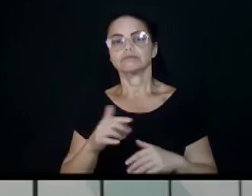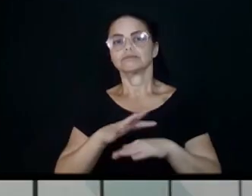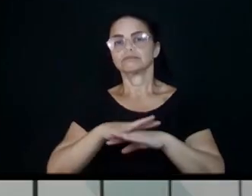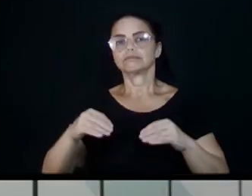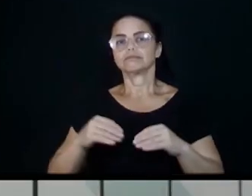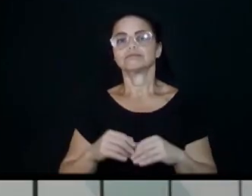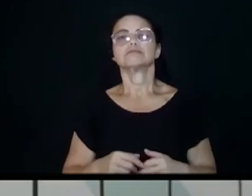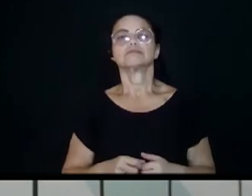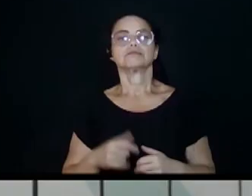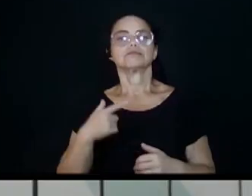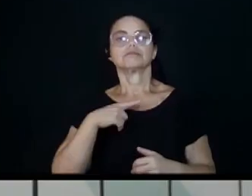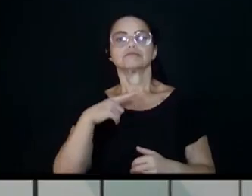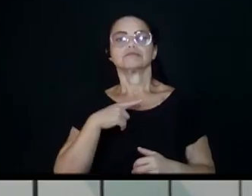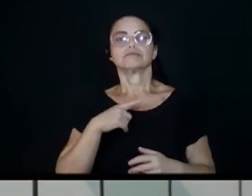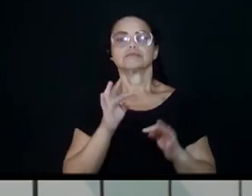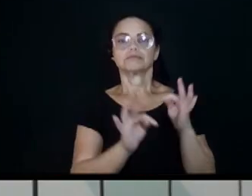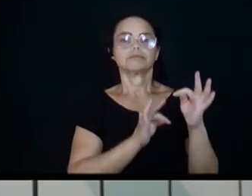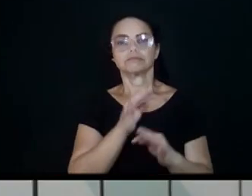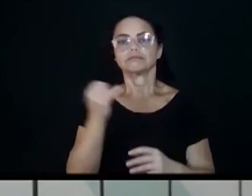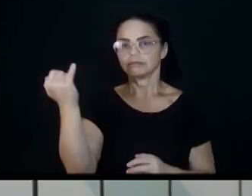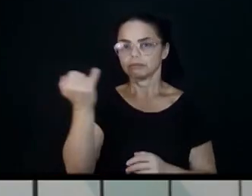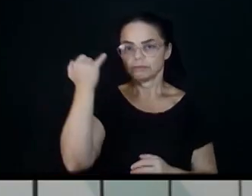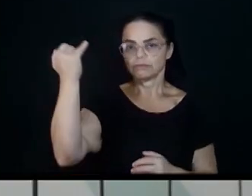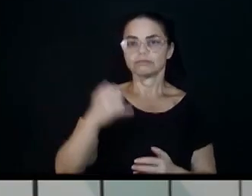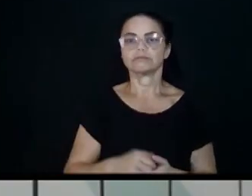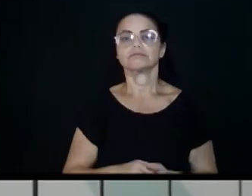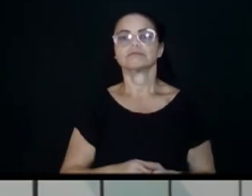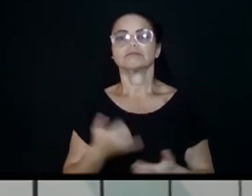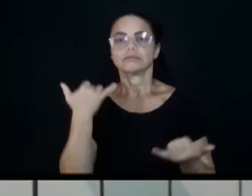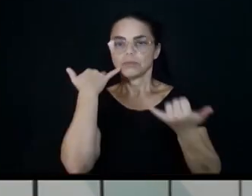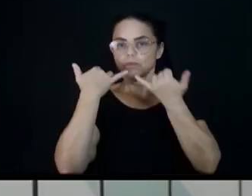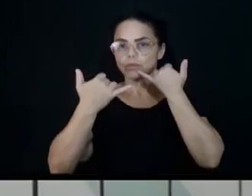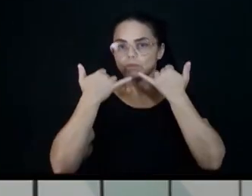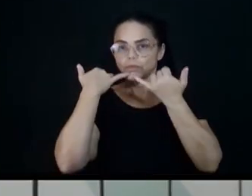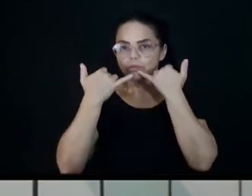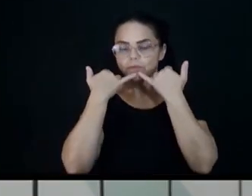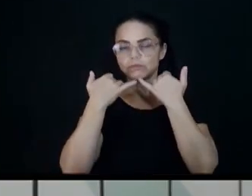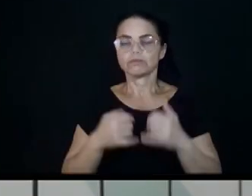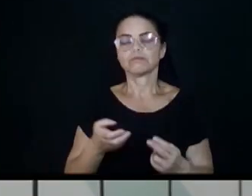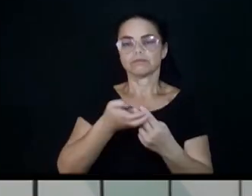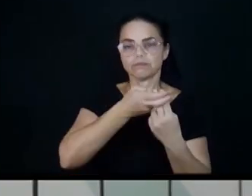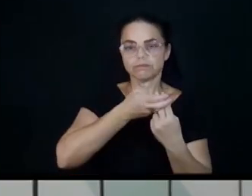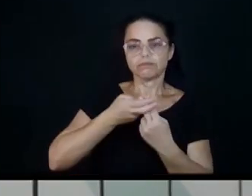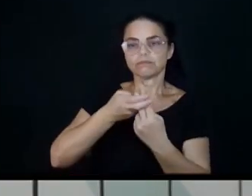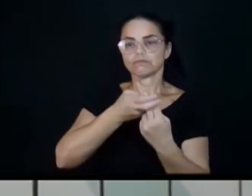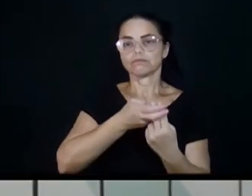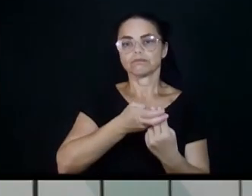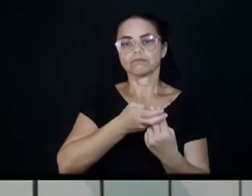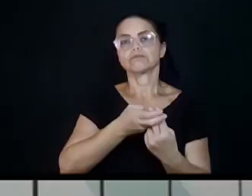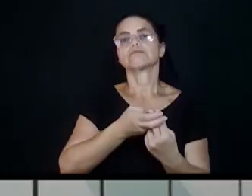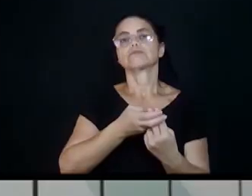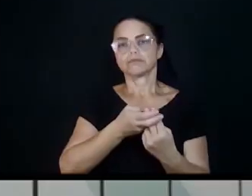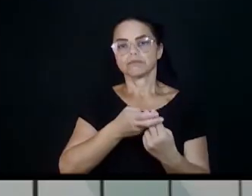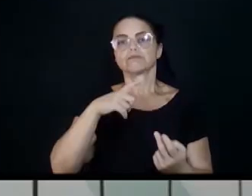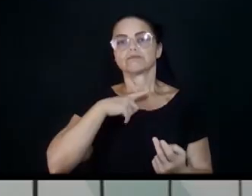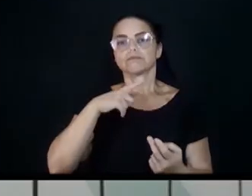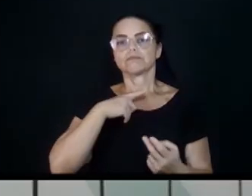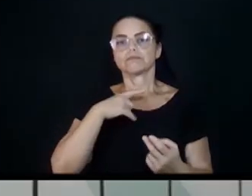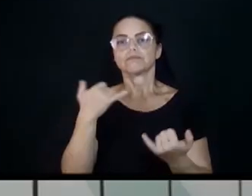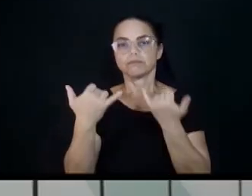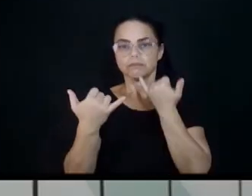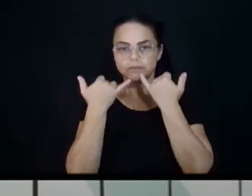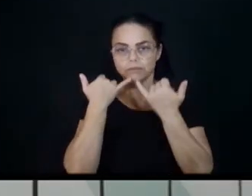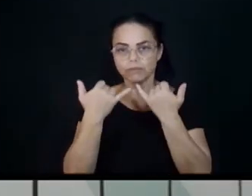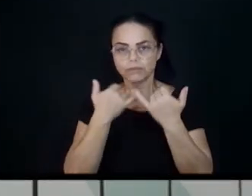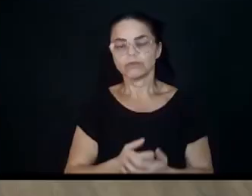importante ressaltar essas informações do Sistema Único de Saúde, né, que já tem todas essas informações de fácil acesso